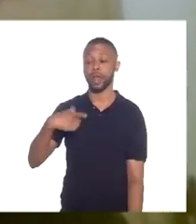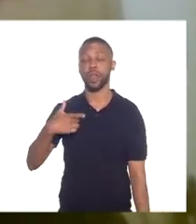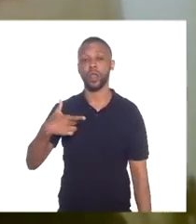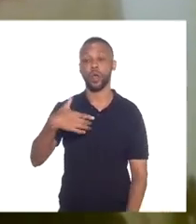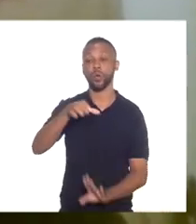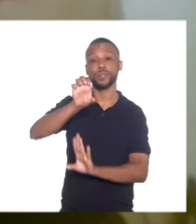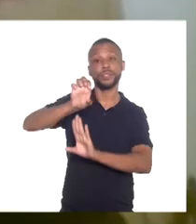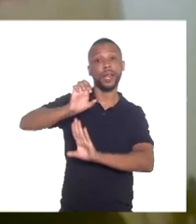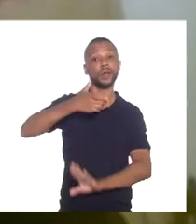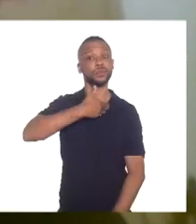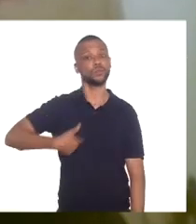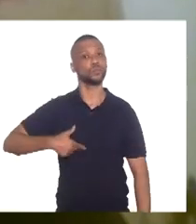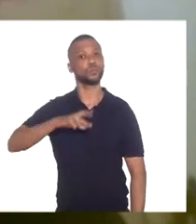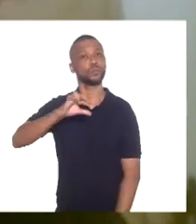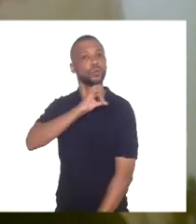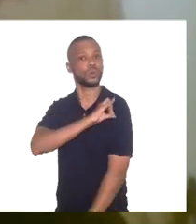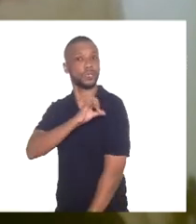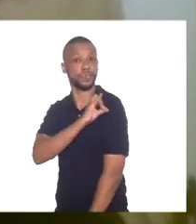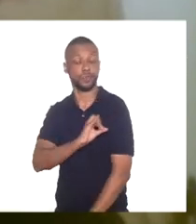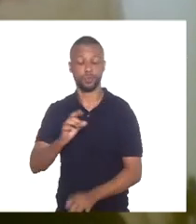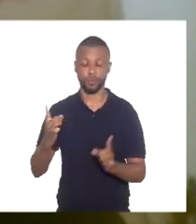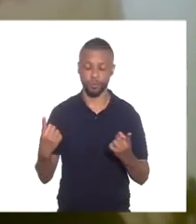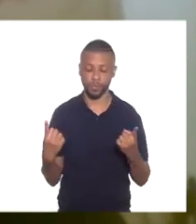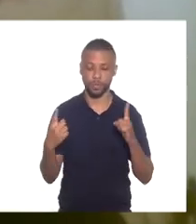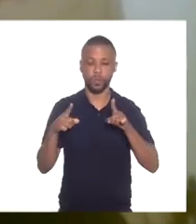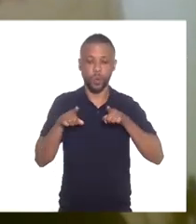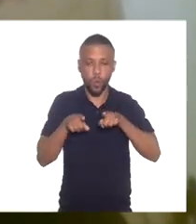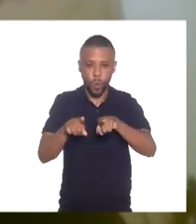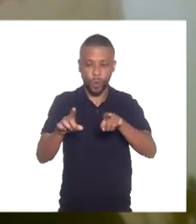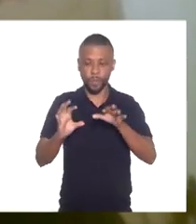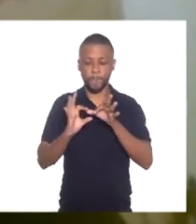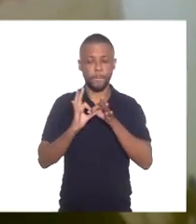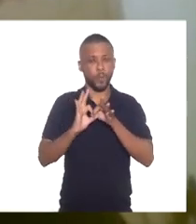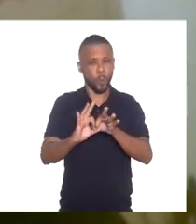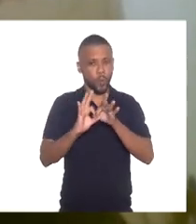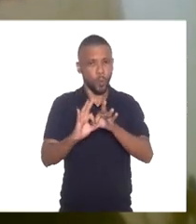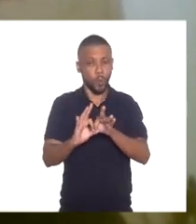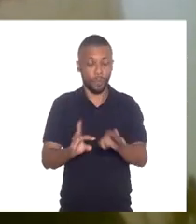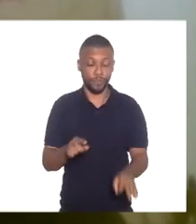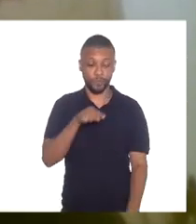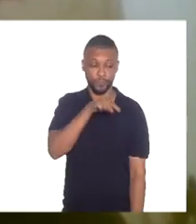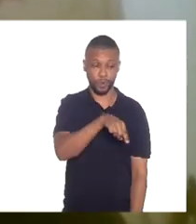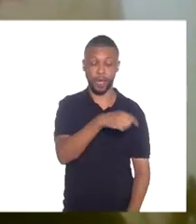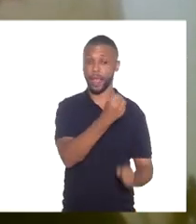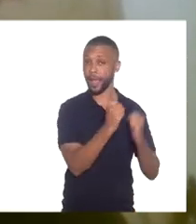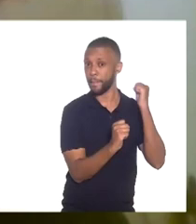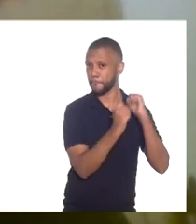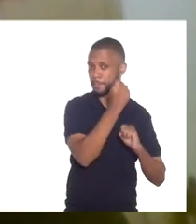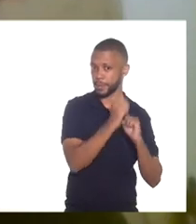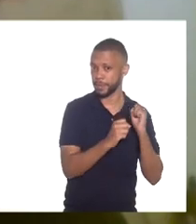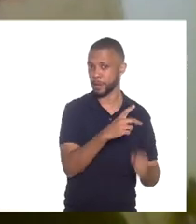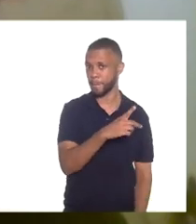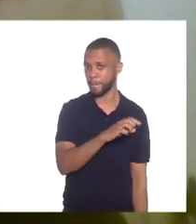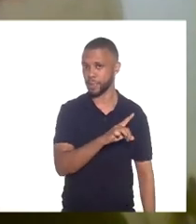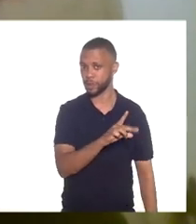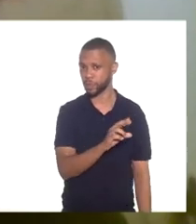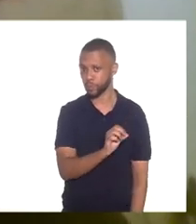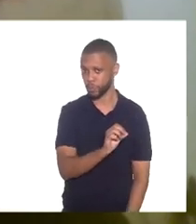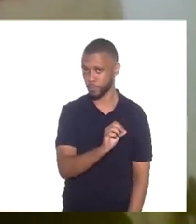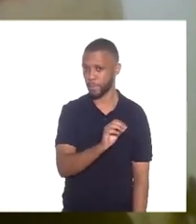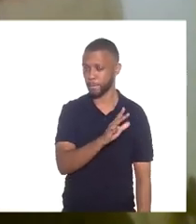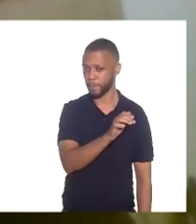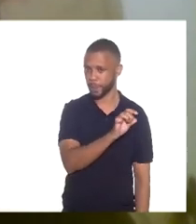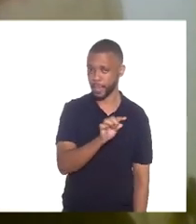proporcionou, ela é indissociável. Petrobras e Estado do Rio de Janeiro estão fadados a andar